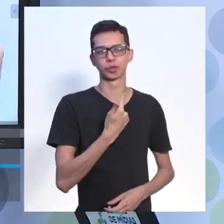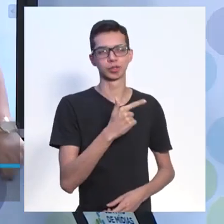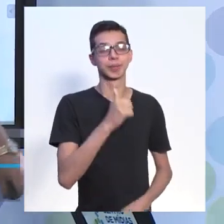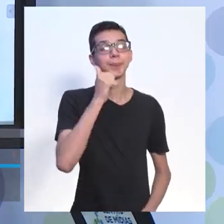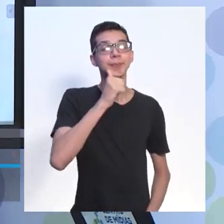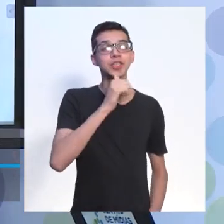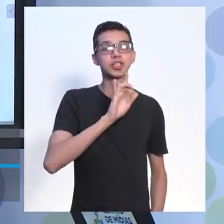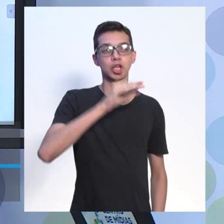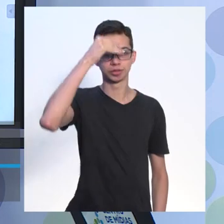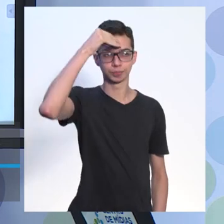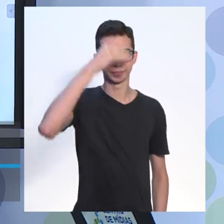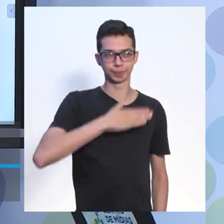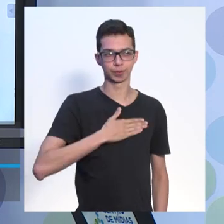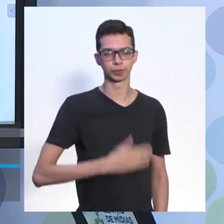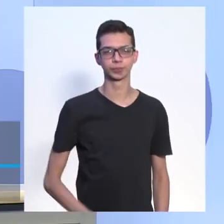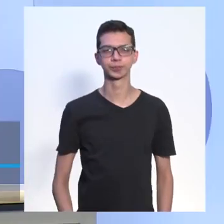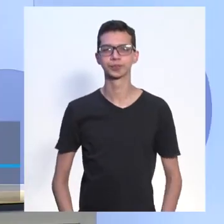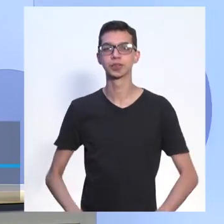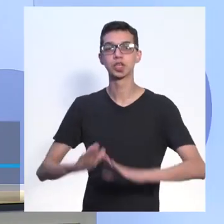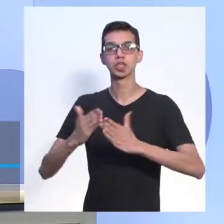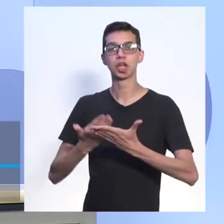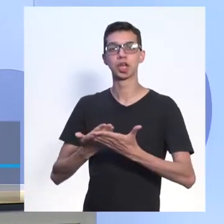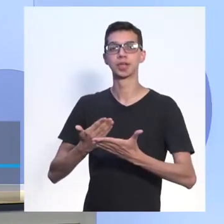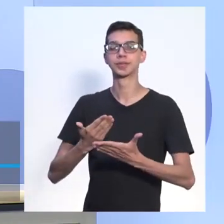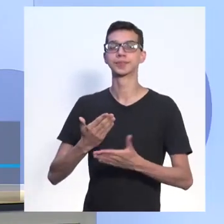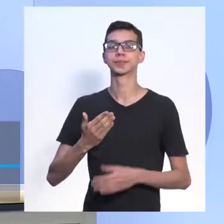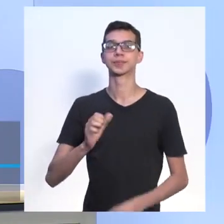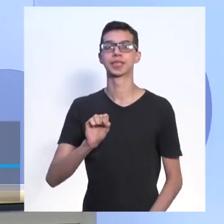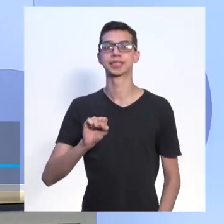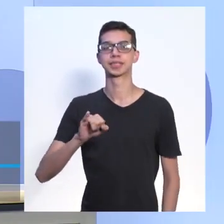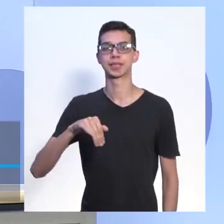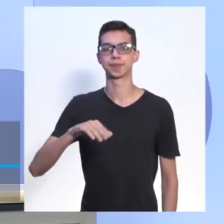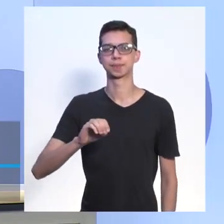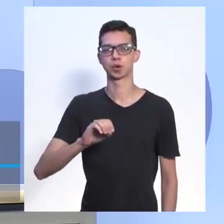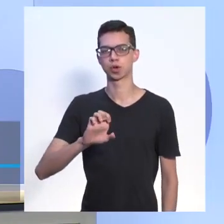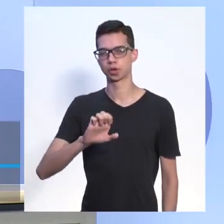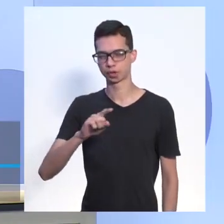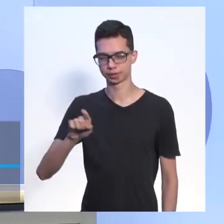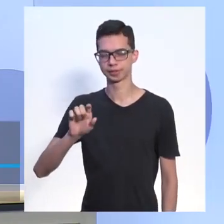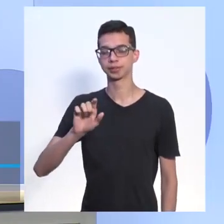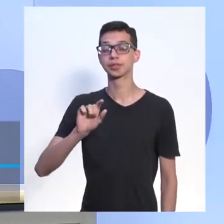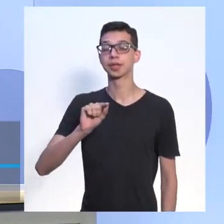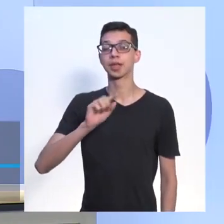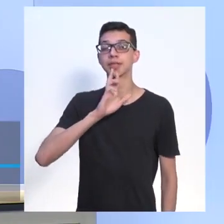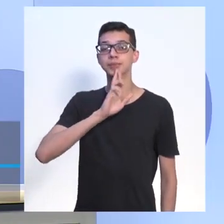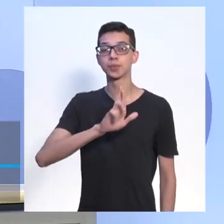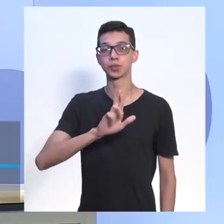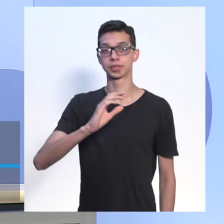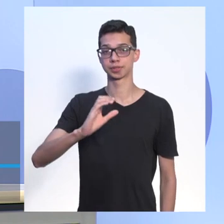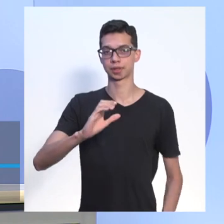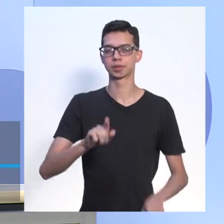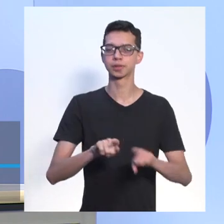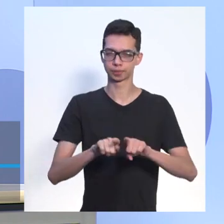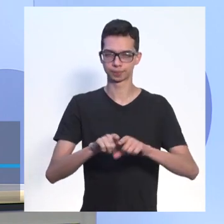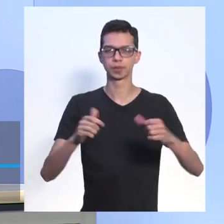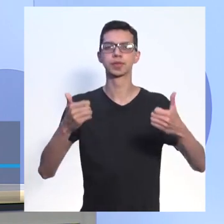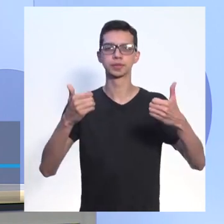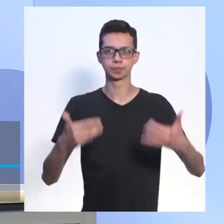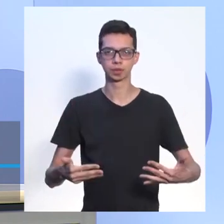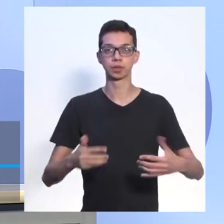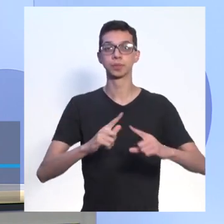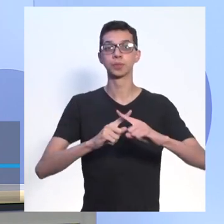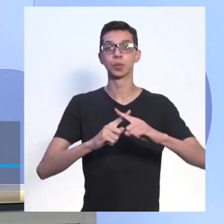meninas. Da escola Eurípides Simões, colocou a resposta C e justificou também. Aí ele